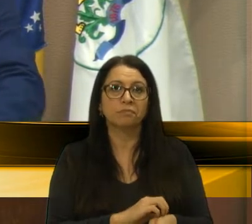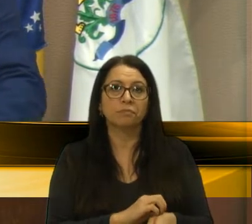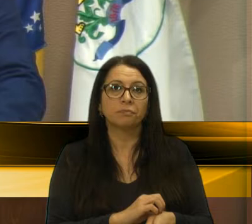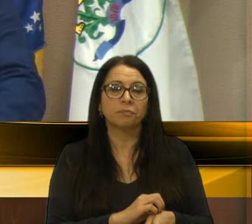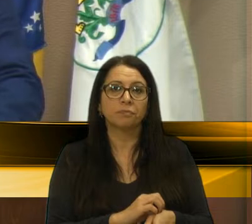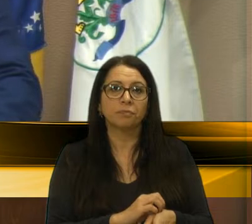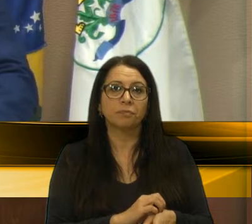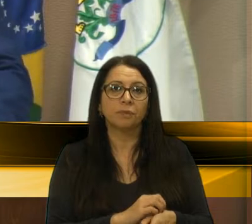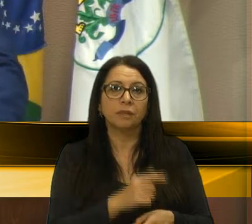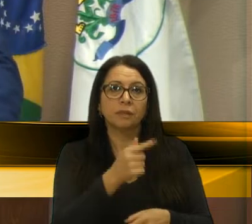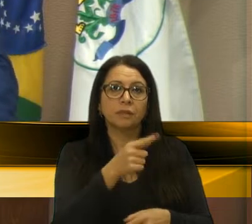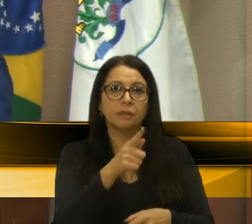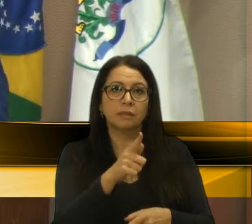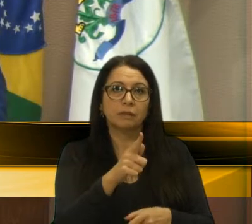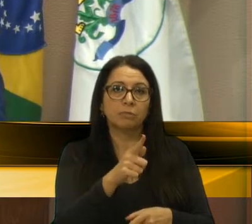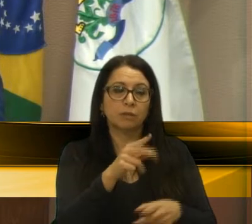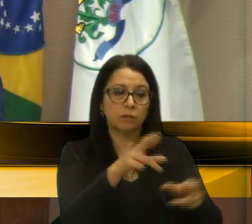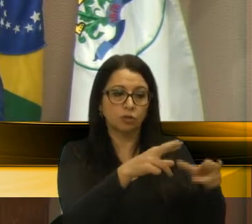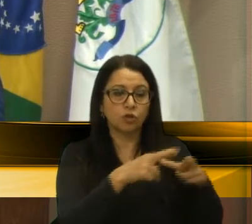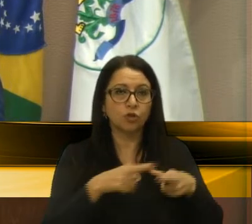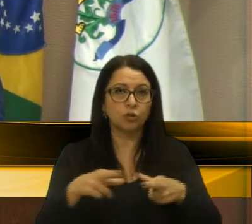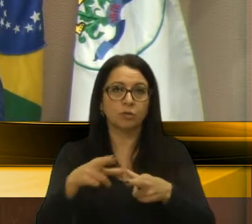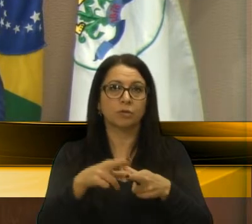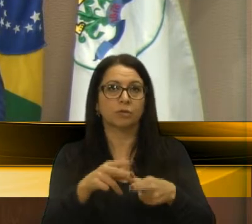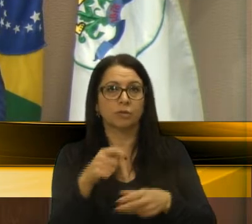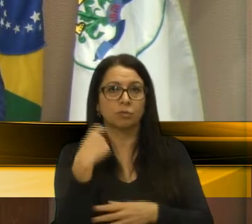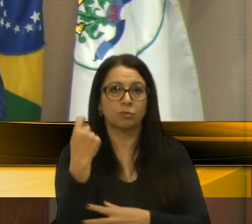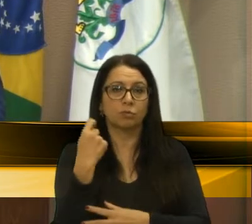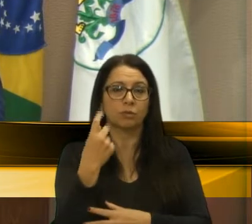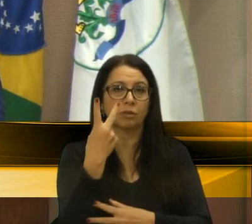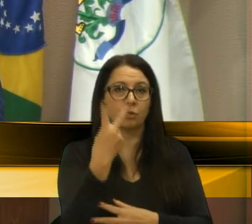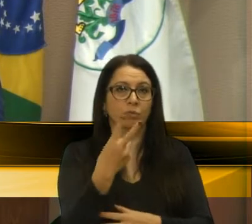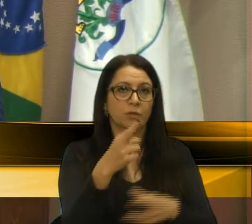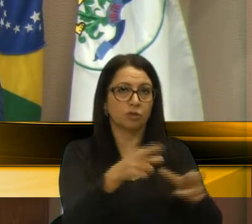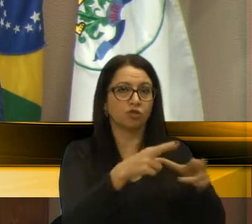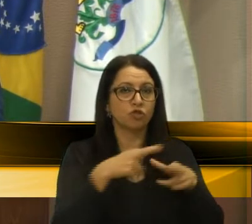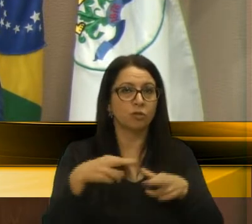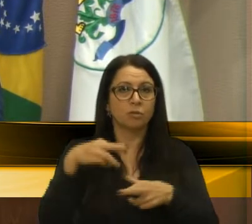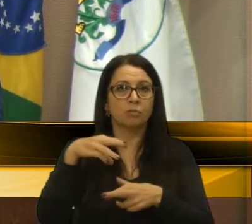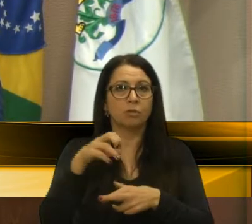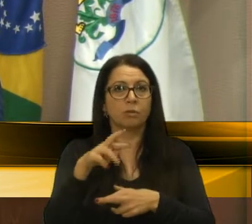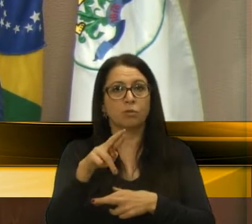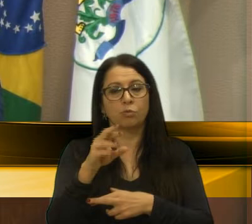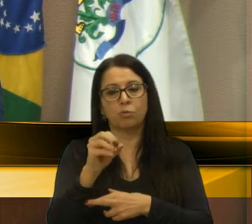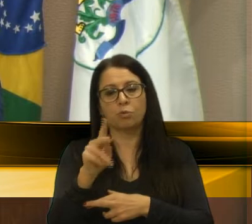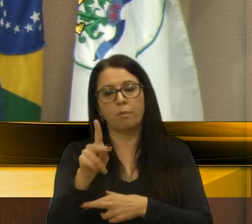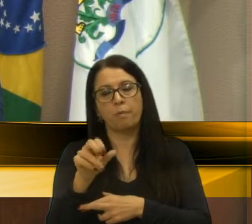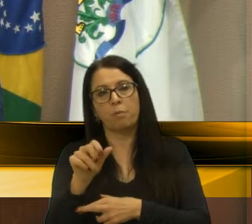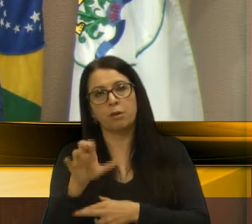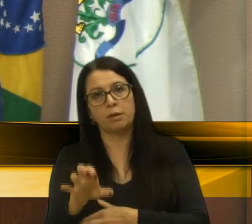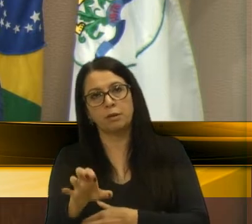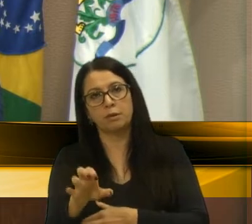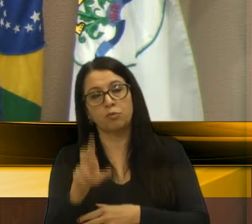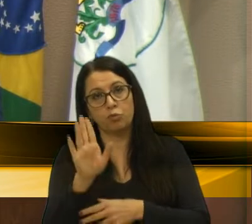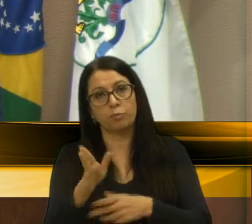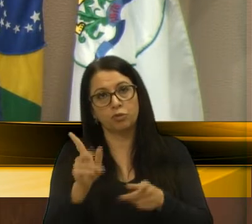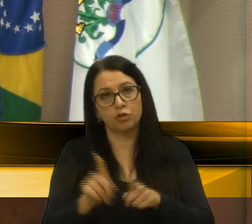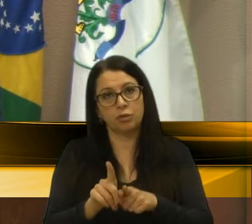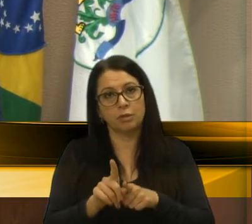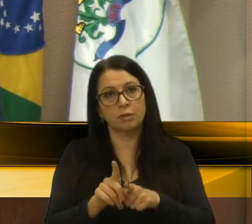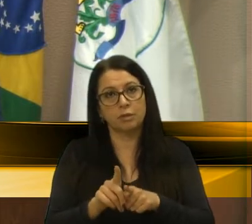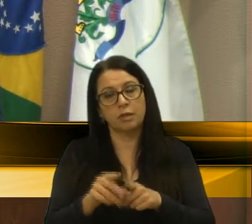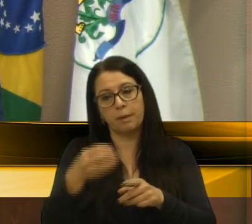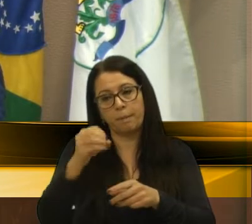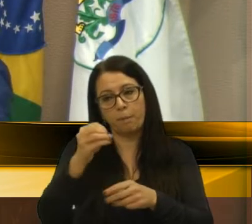em 71 regiões metropolitanas. No Rio Grande do Sul, nós temos somente 2 regiões metropolitanas. Uma já instituída, em funcionamento, que é a da Grande